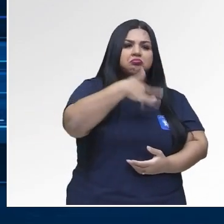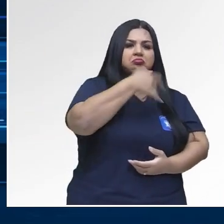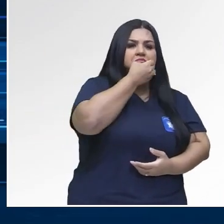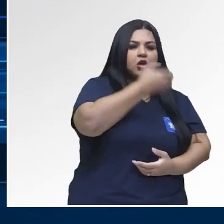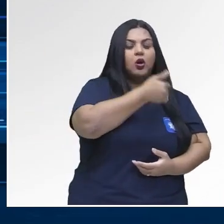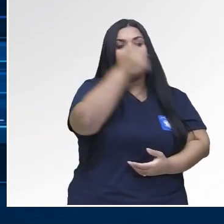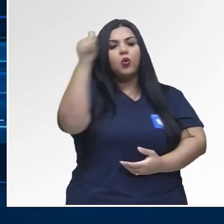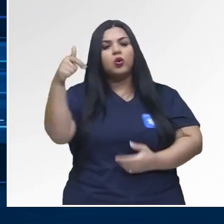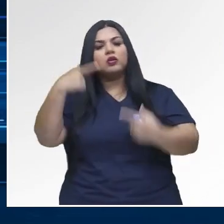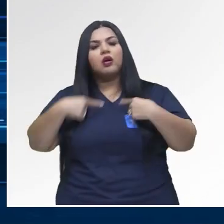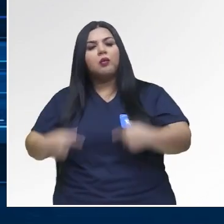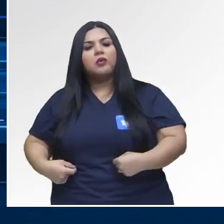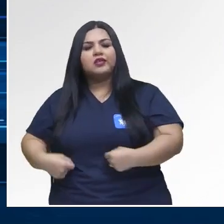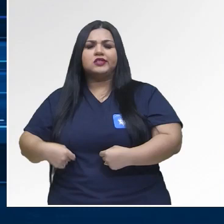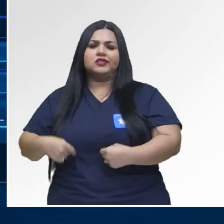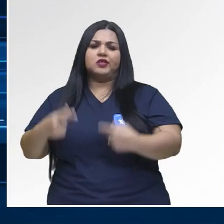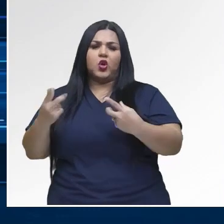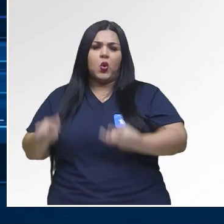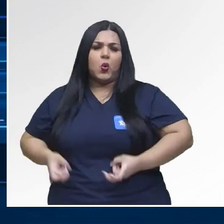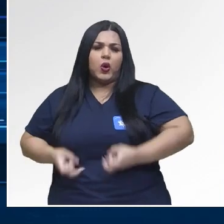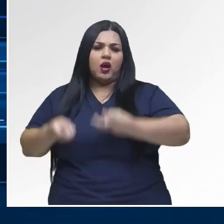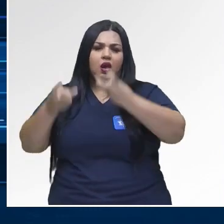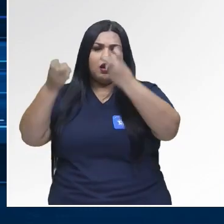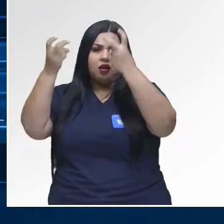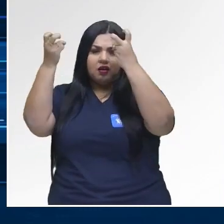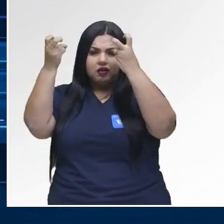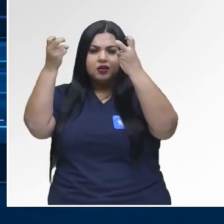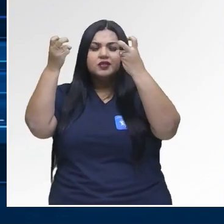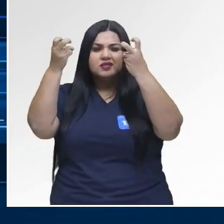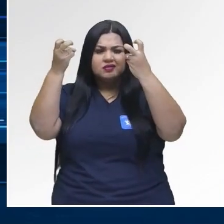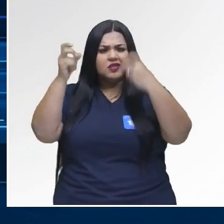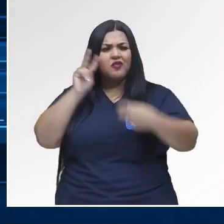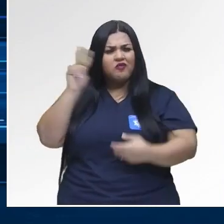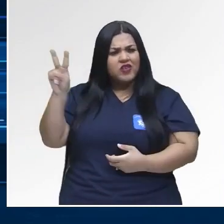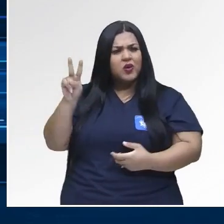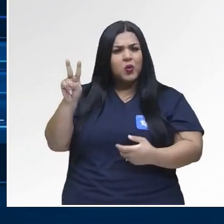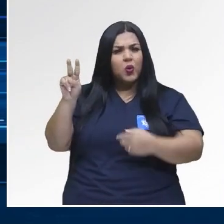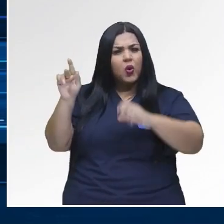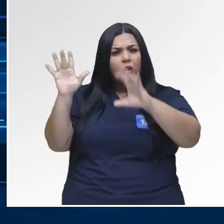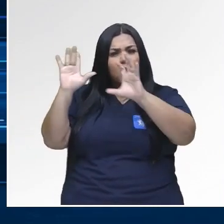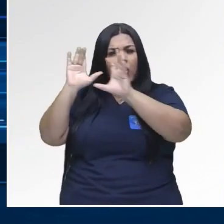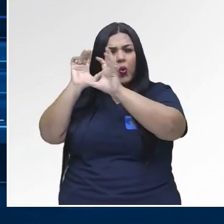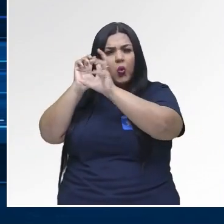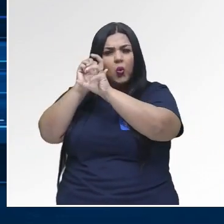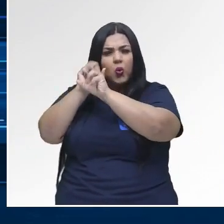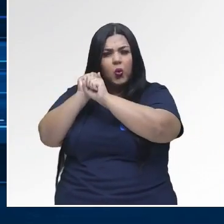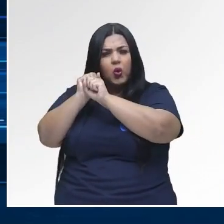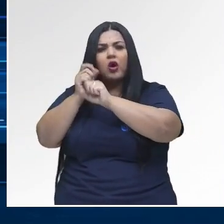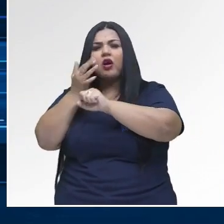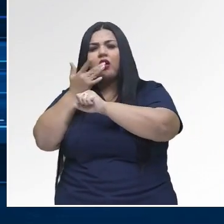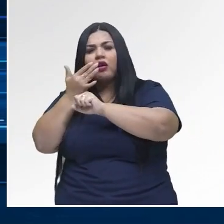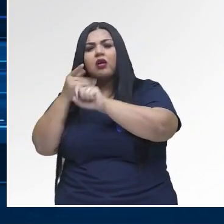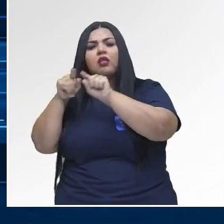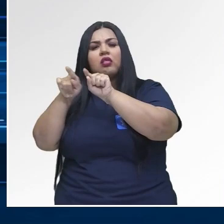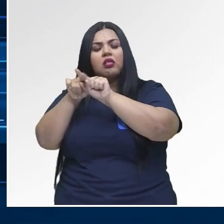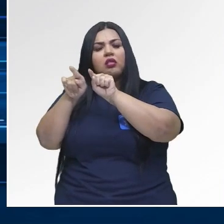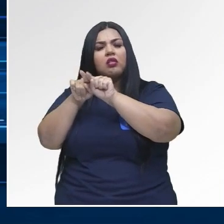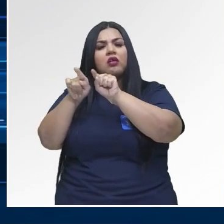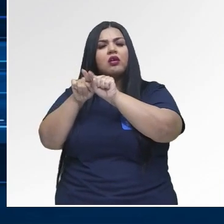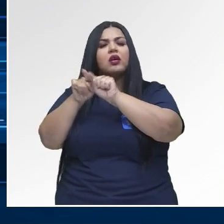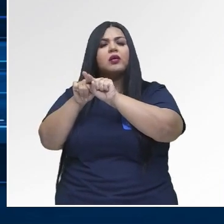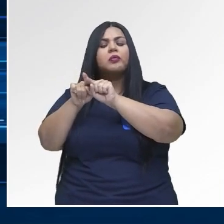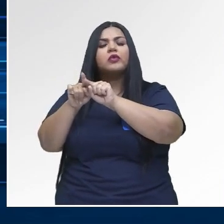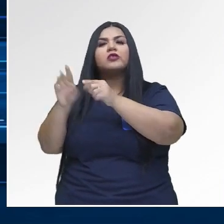um pulmão com câncer, né? Vocês podem observar que ele fica com a coloração escura e aí a pessoa também fica com